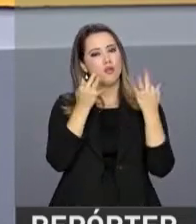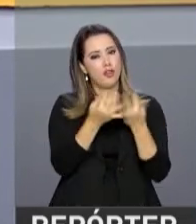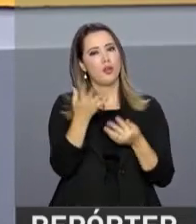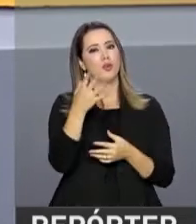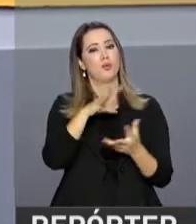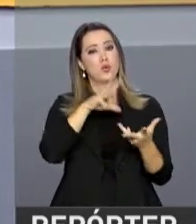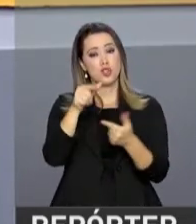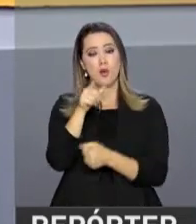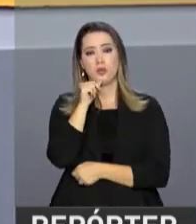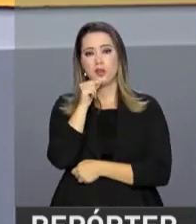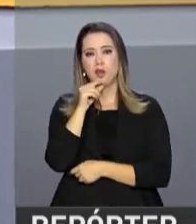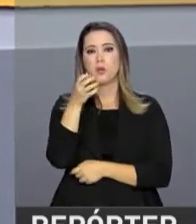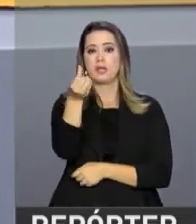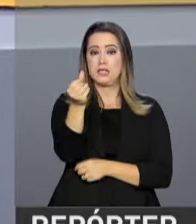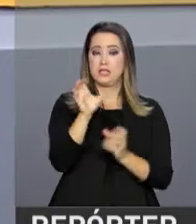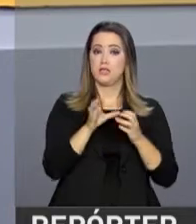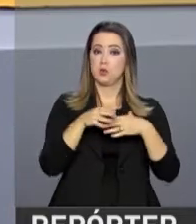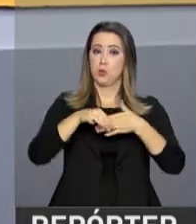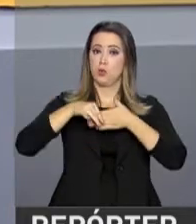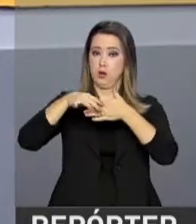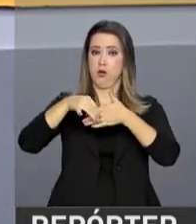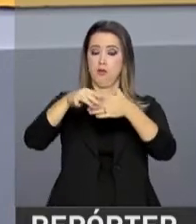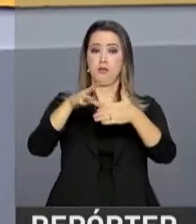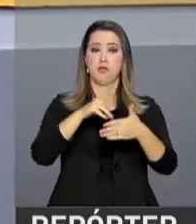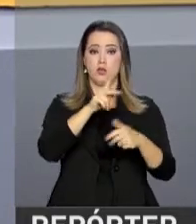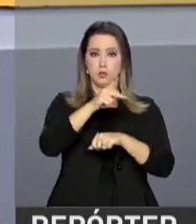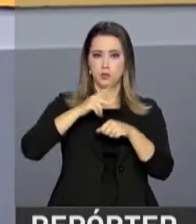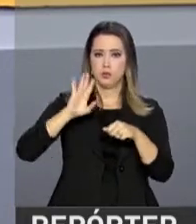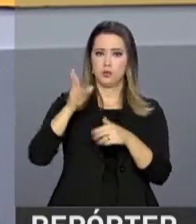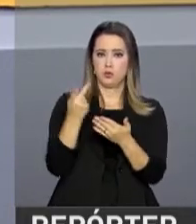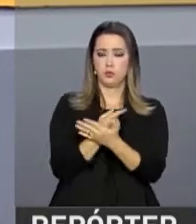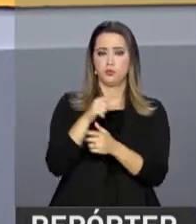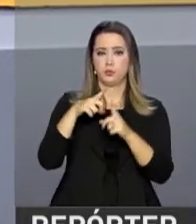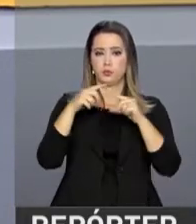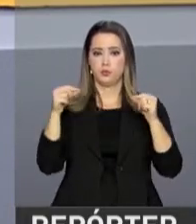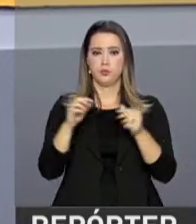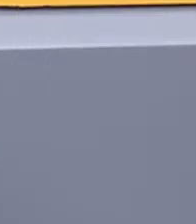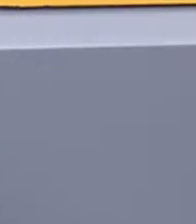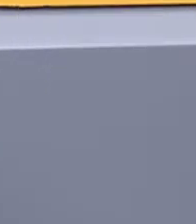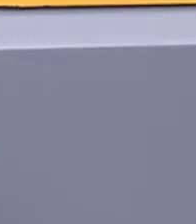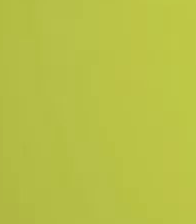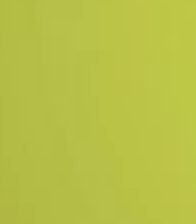estado já estão confirmados no evento que vai ser realizado em brasília